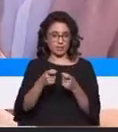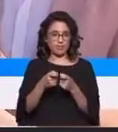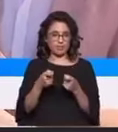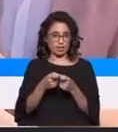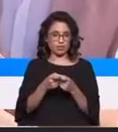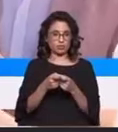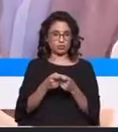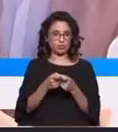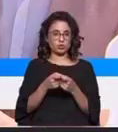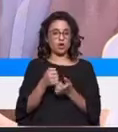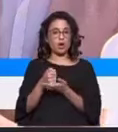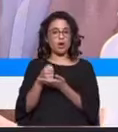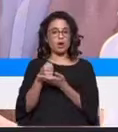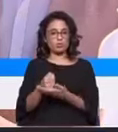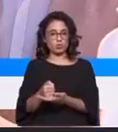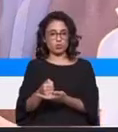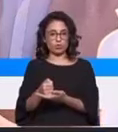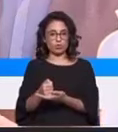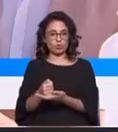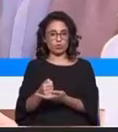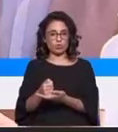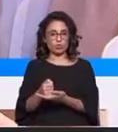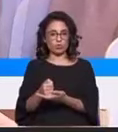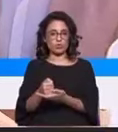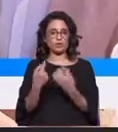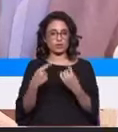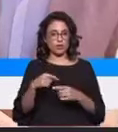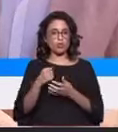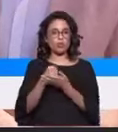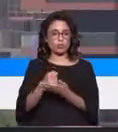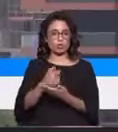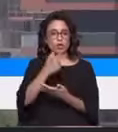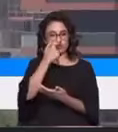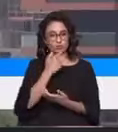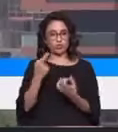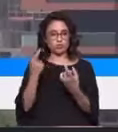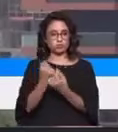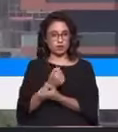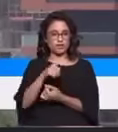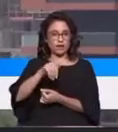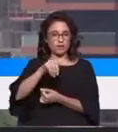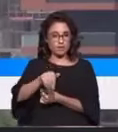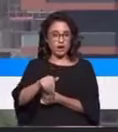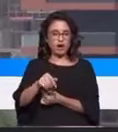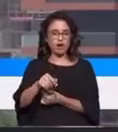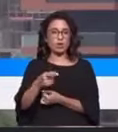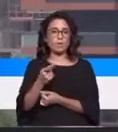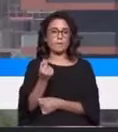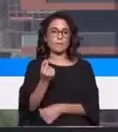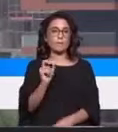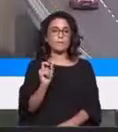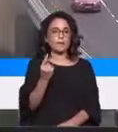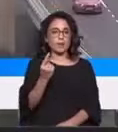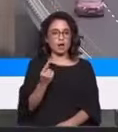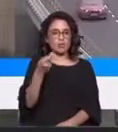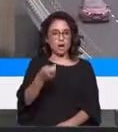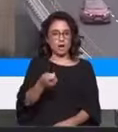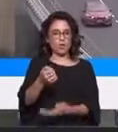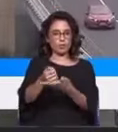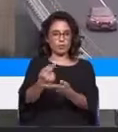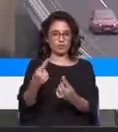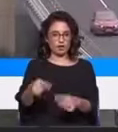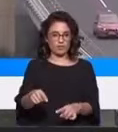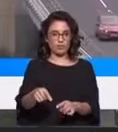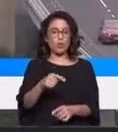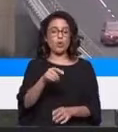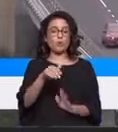a essa habitação apoio ao adquirente o programa casa própria foi desenhado para ajudar